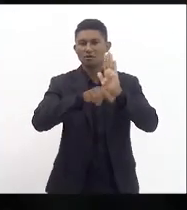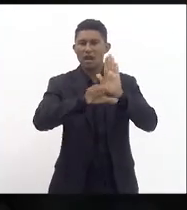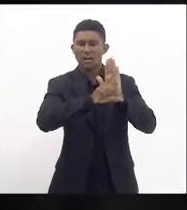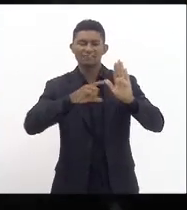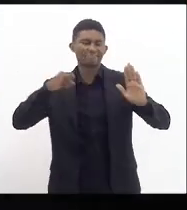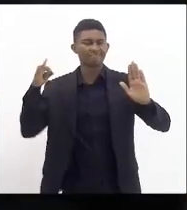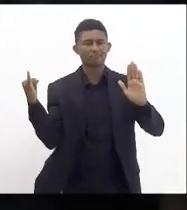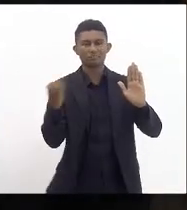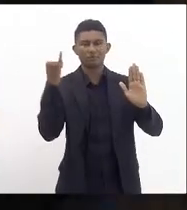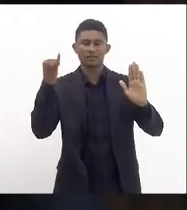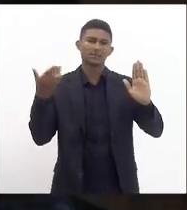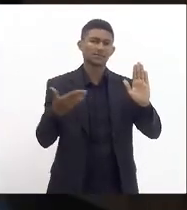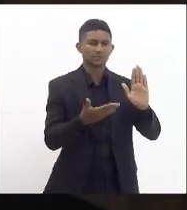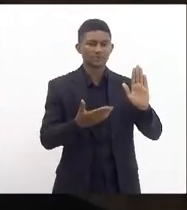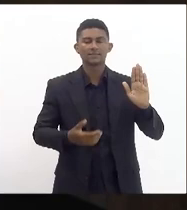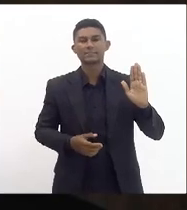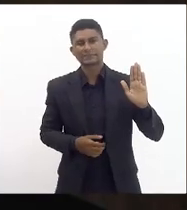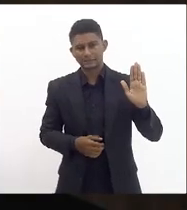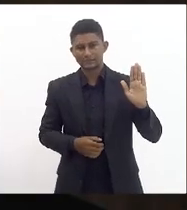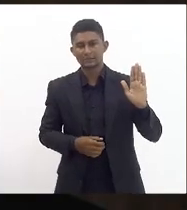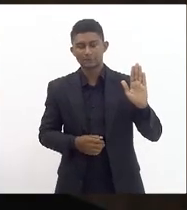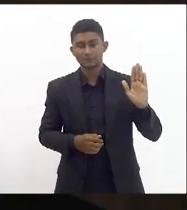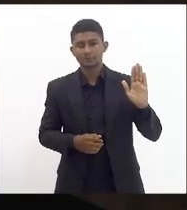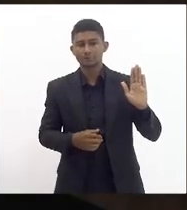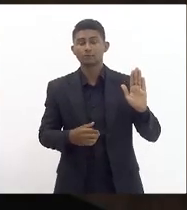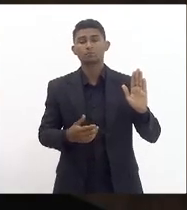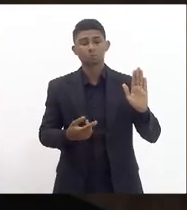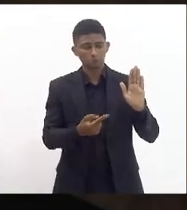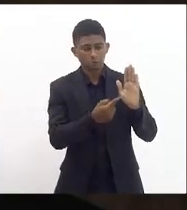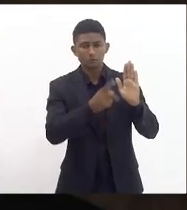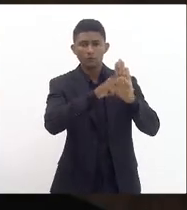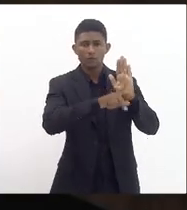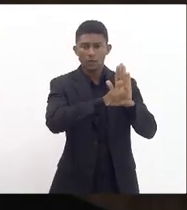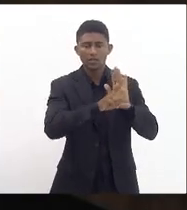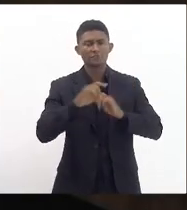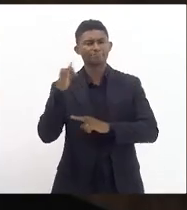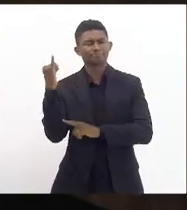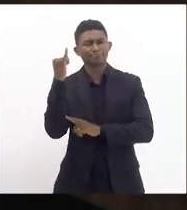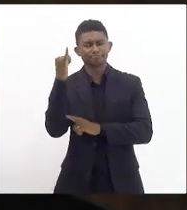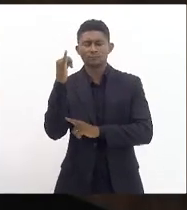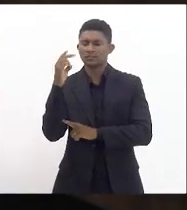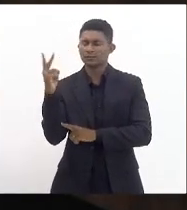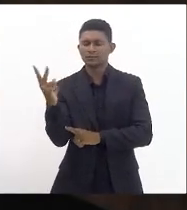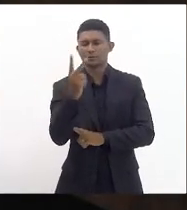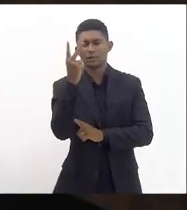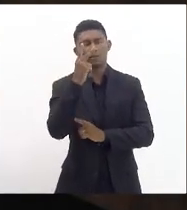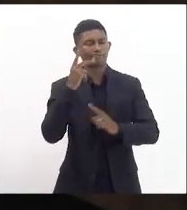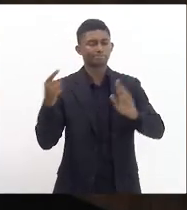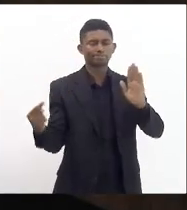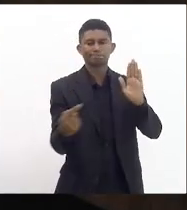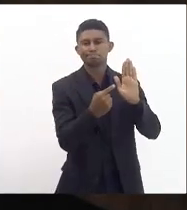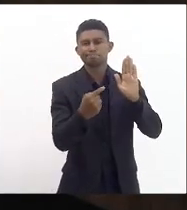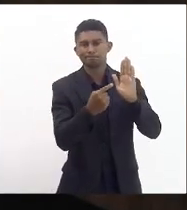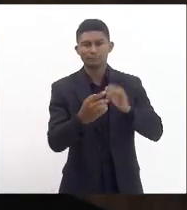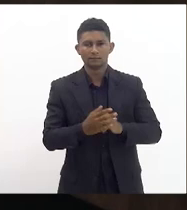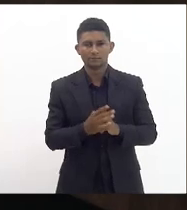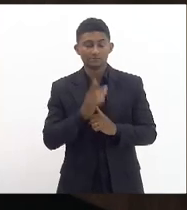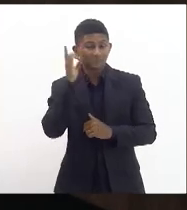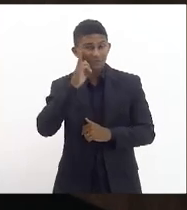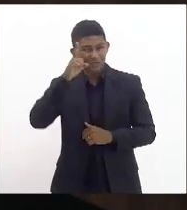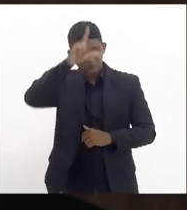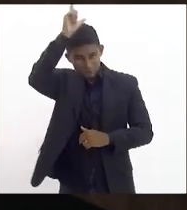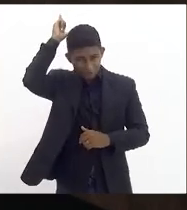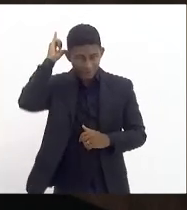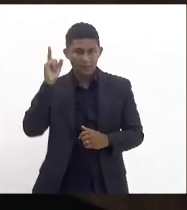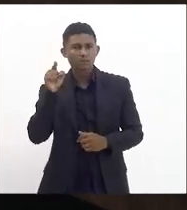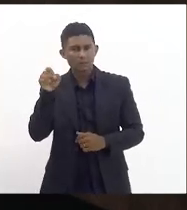envergadura. É importantíssimo, conforme foi aqui trazido pelo deputado Luiz Paulo,